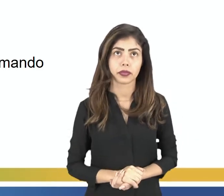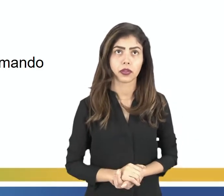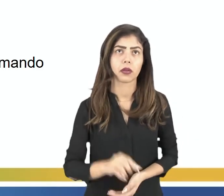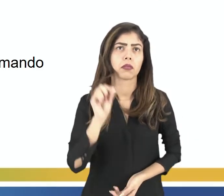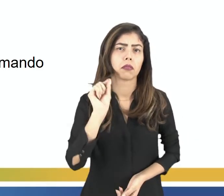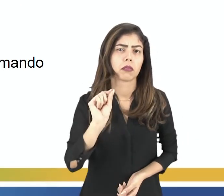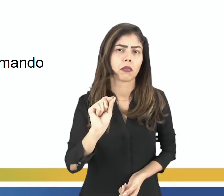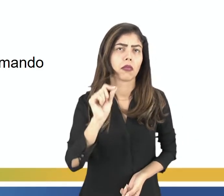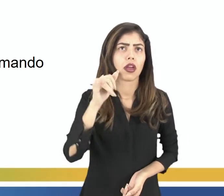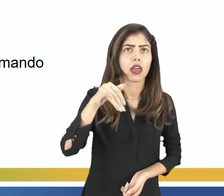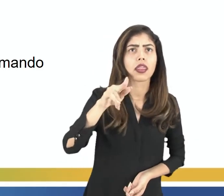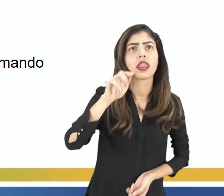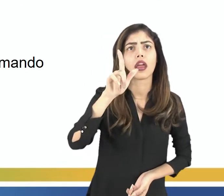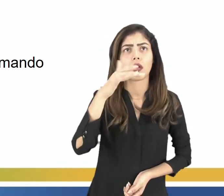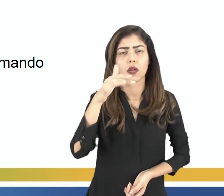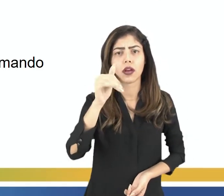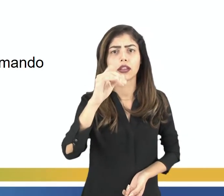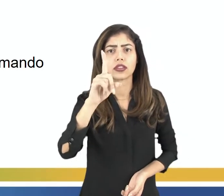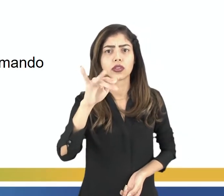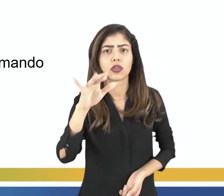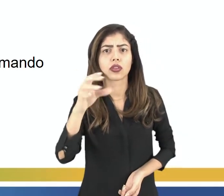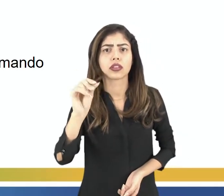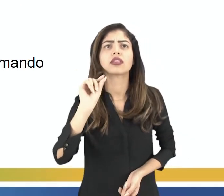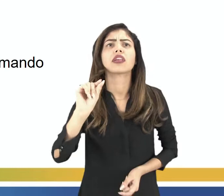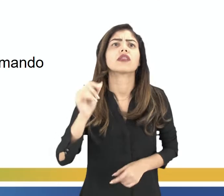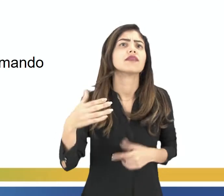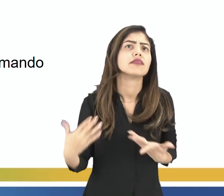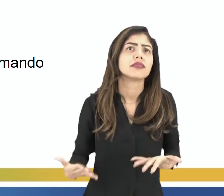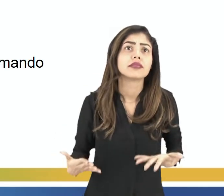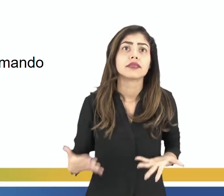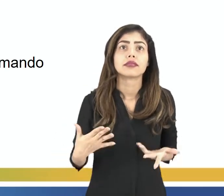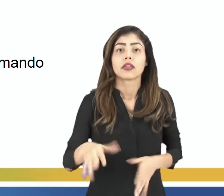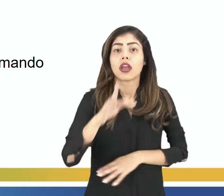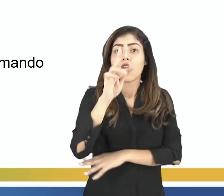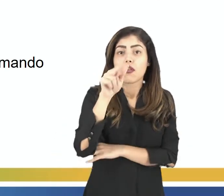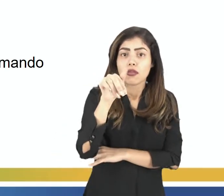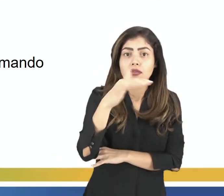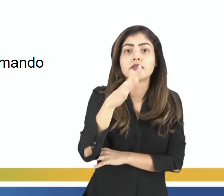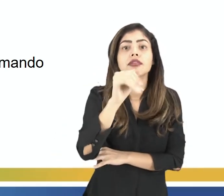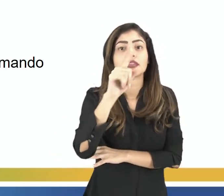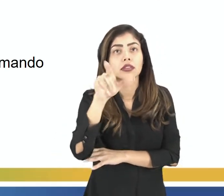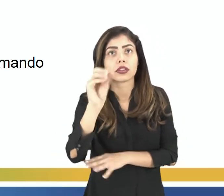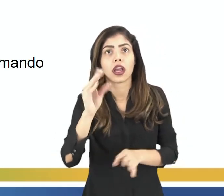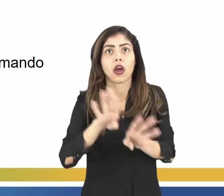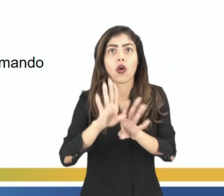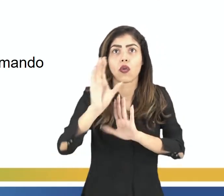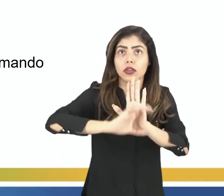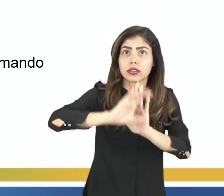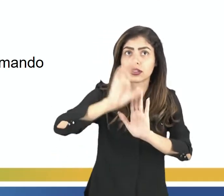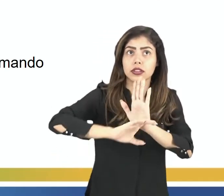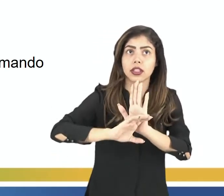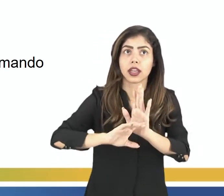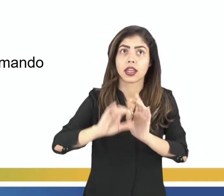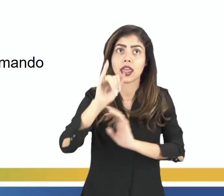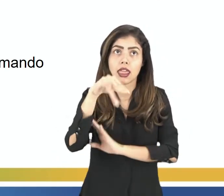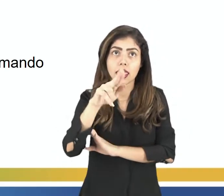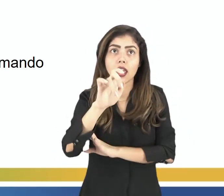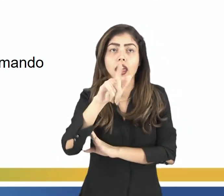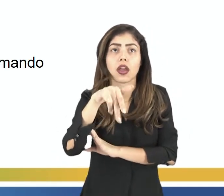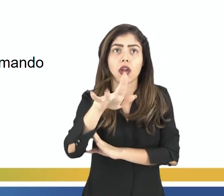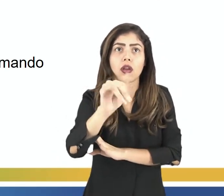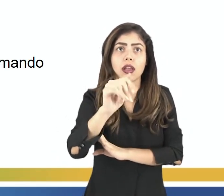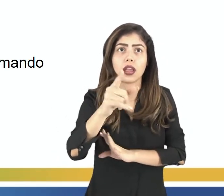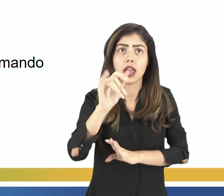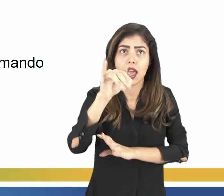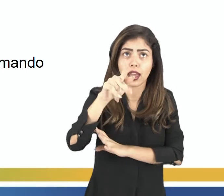O que vem a ser inequação logaritmo? A inequação logaritmo é uma função com seis logaritmos e de inequações.